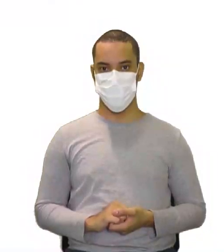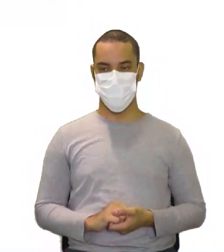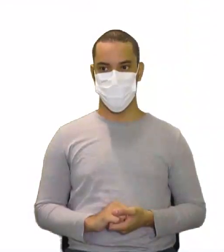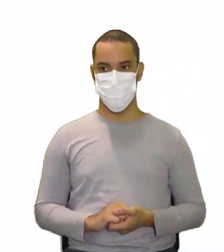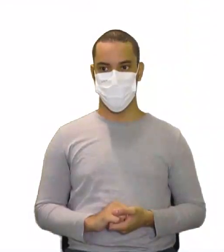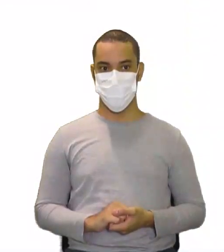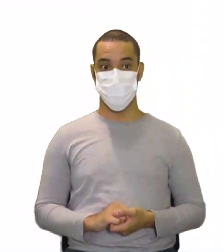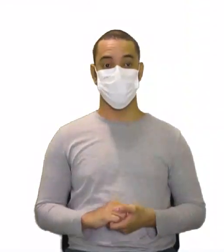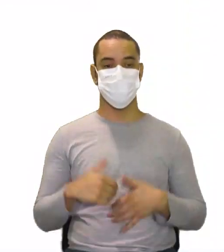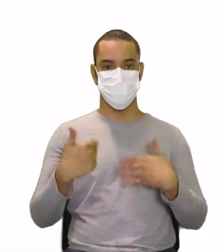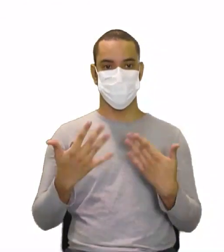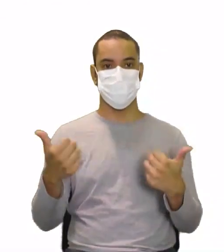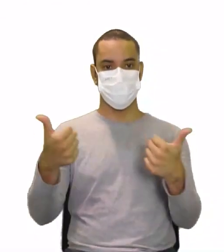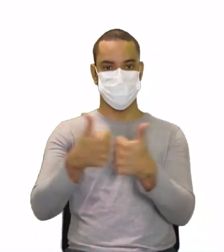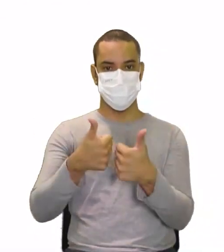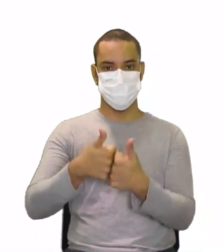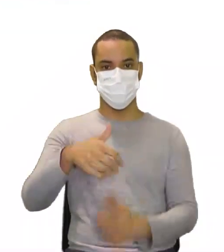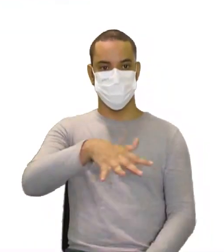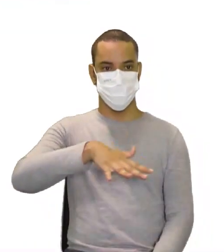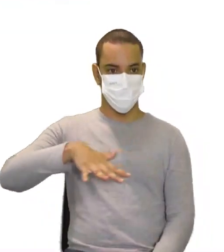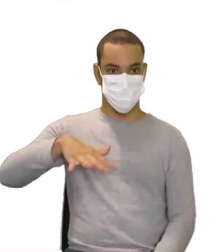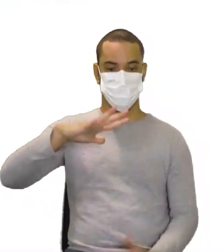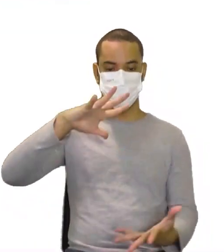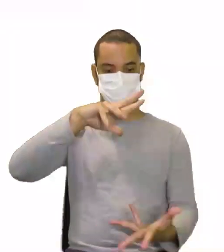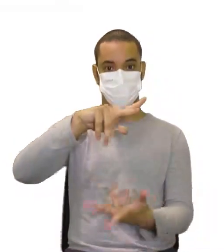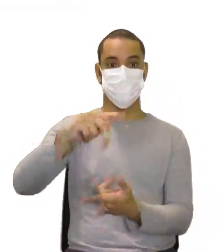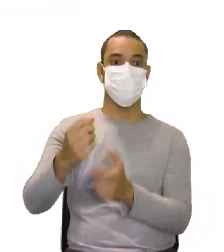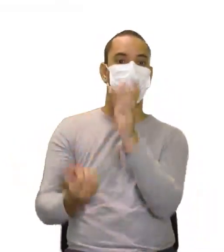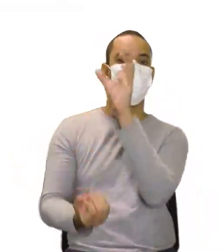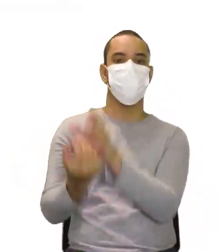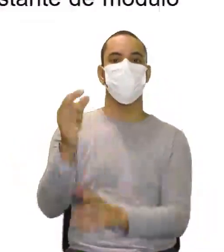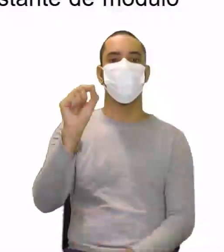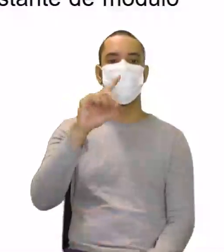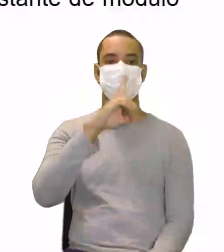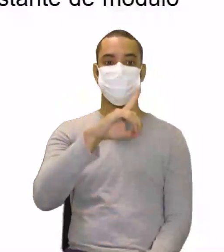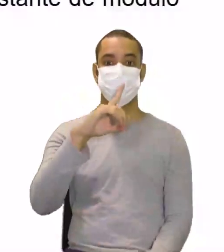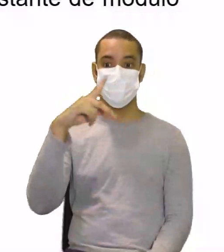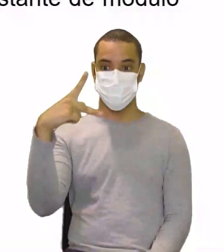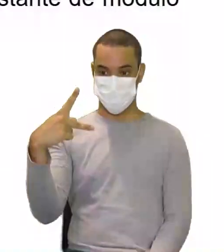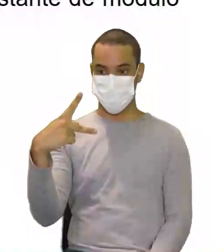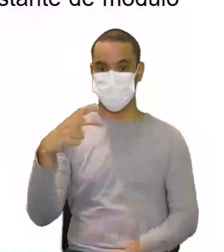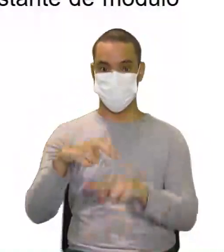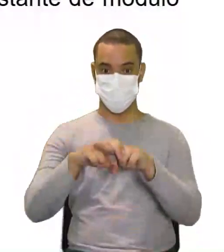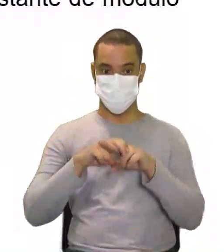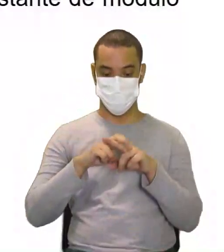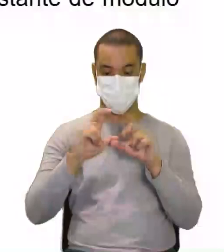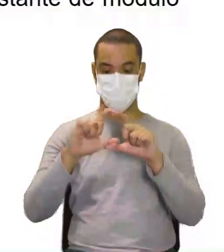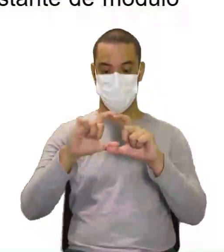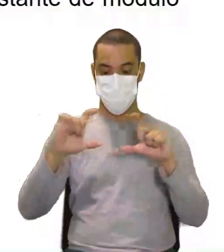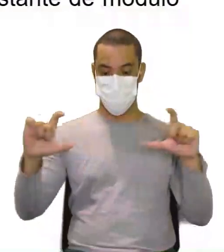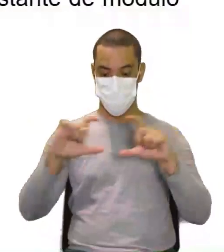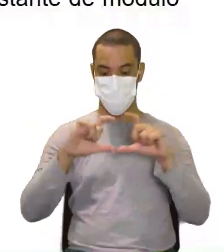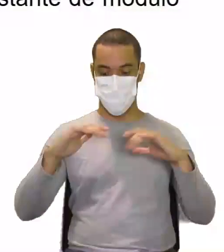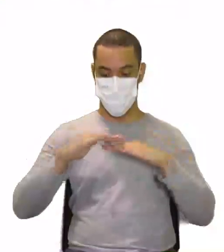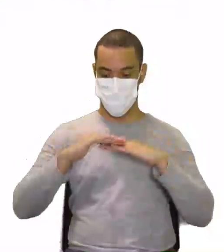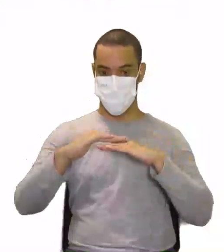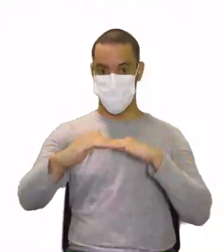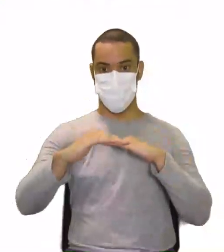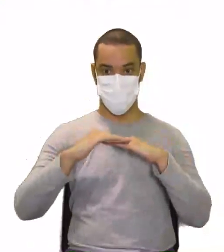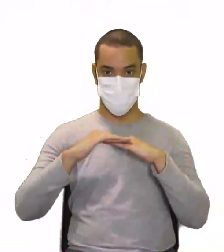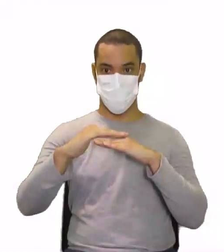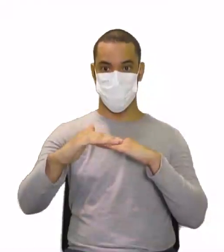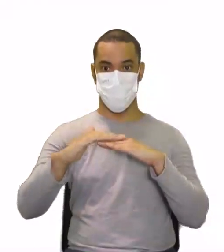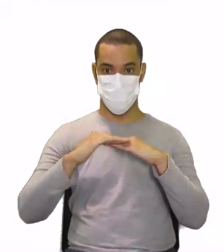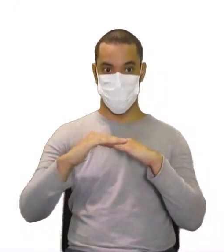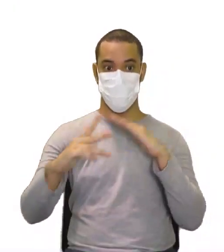Próximo à superfície da Terra, sendo criada uma diferença de potencial. Então, esta barra está se movendo no plano horizontal,